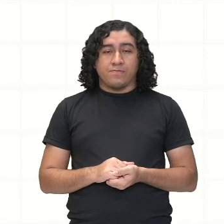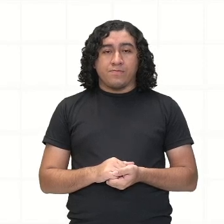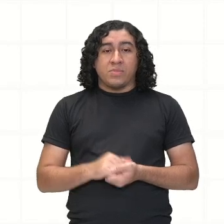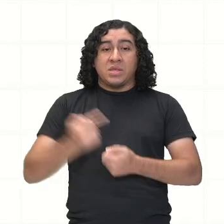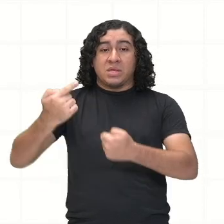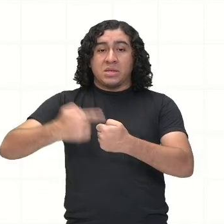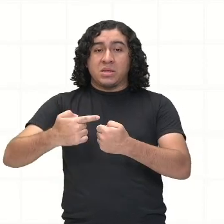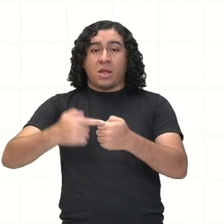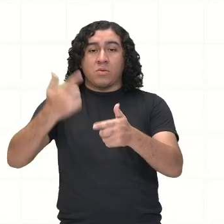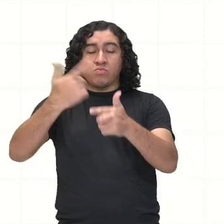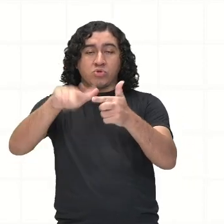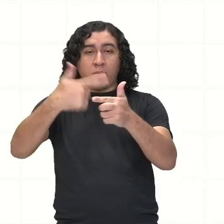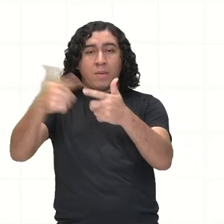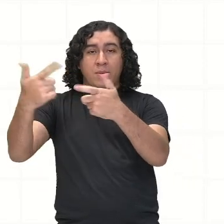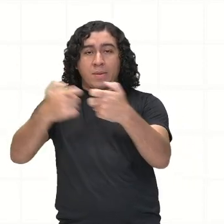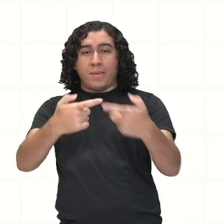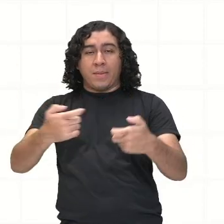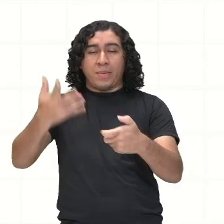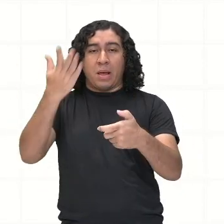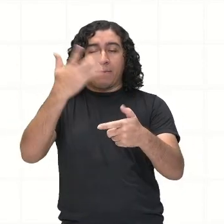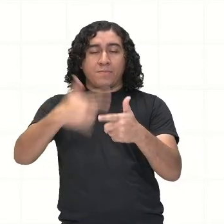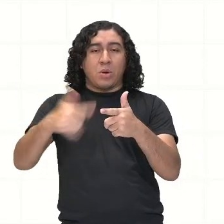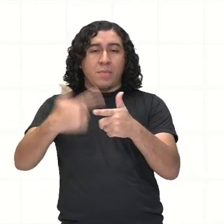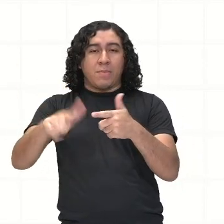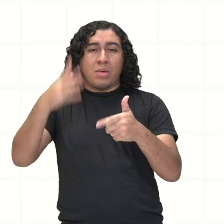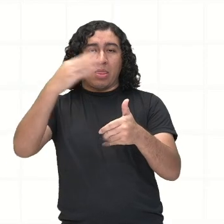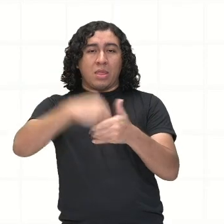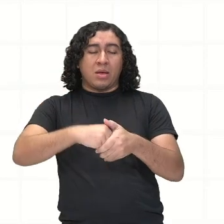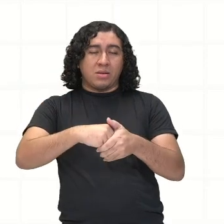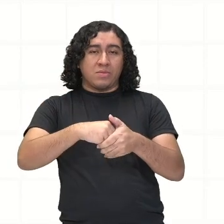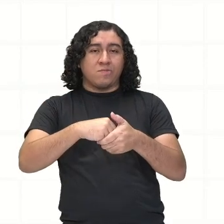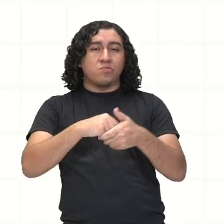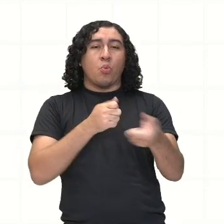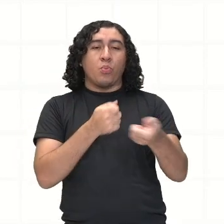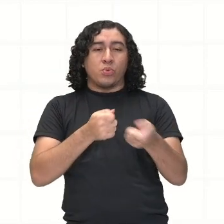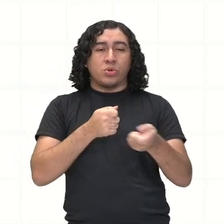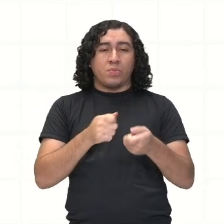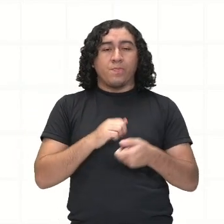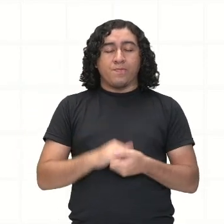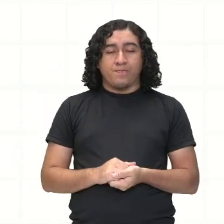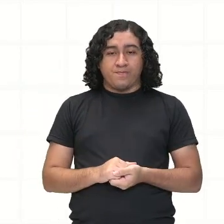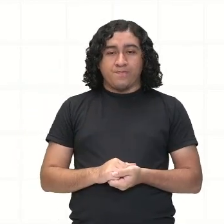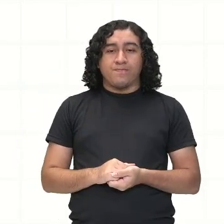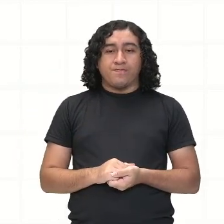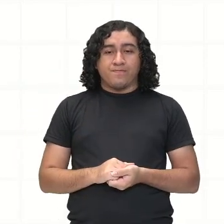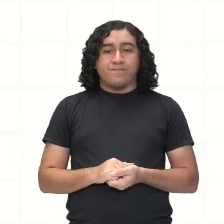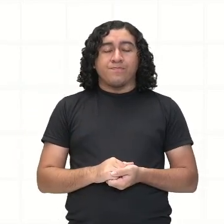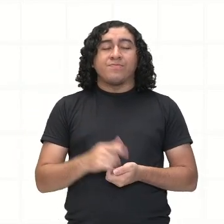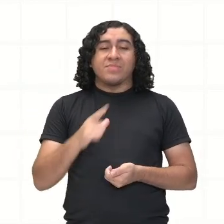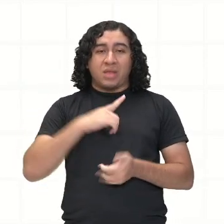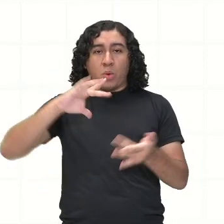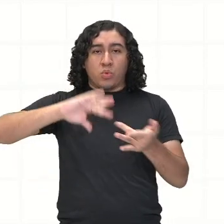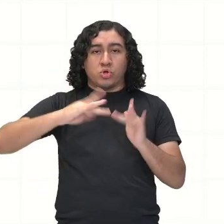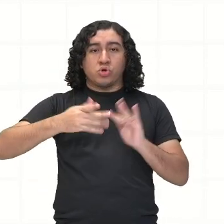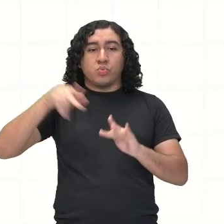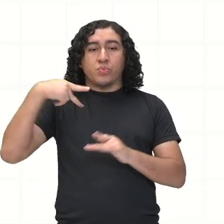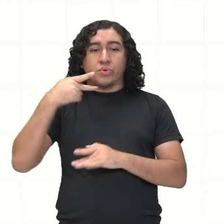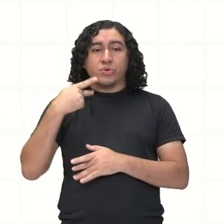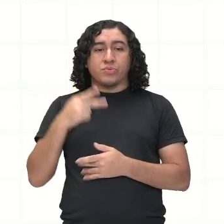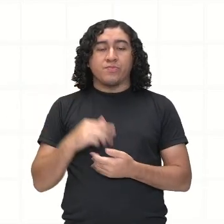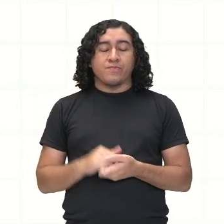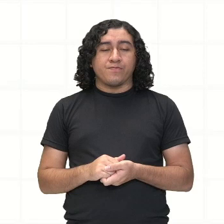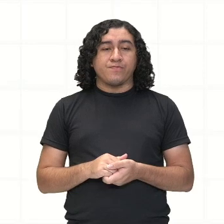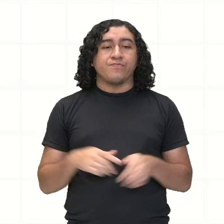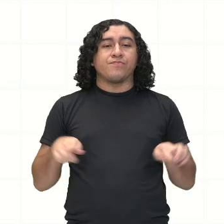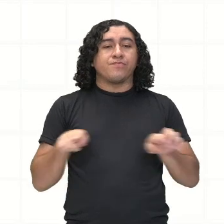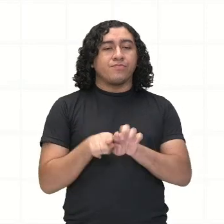conflitos internos e externos pelo poder. Esse é o contexto político em que Maquiavel estava inserido.